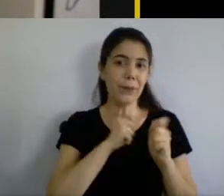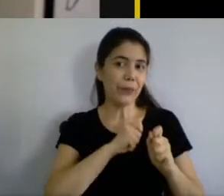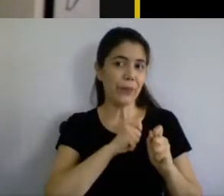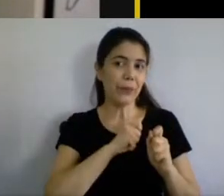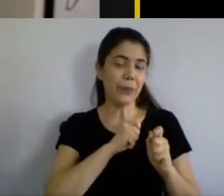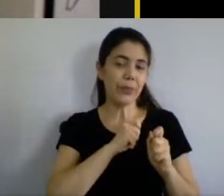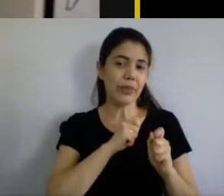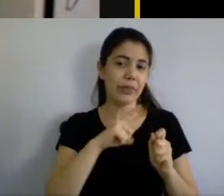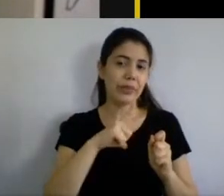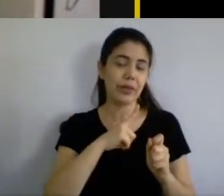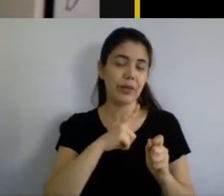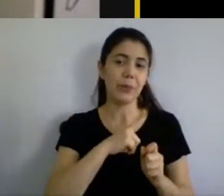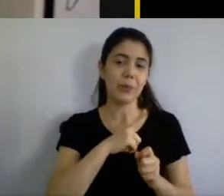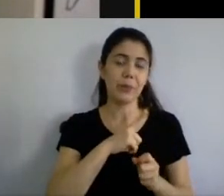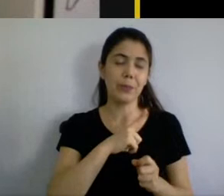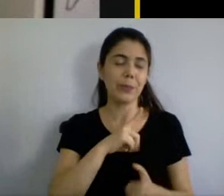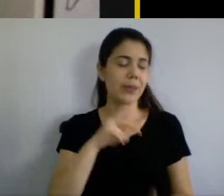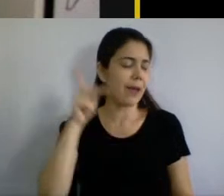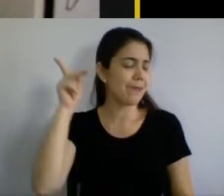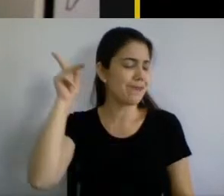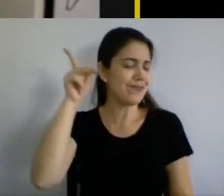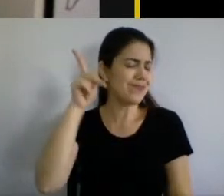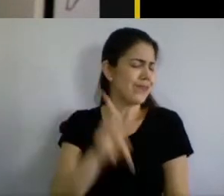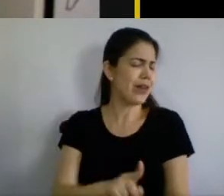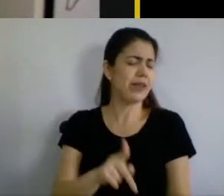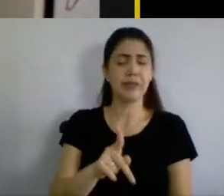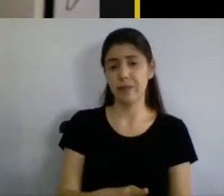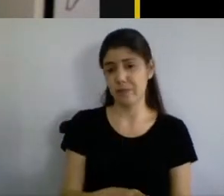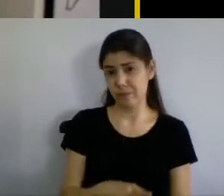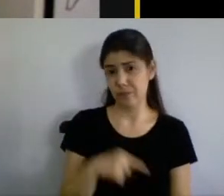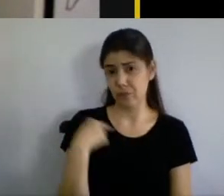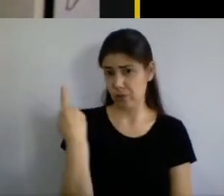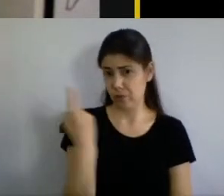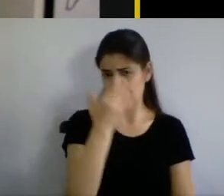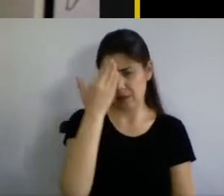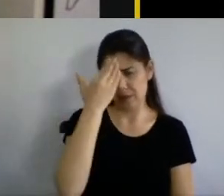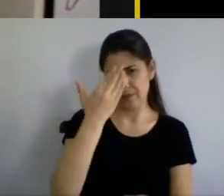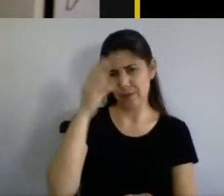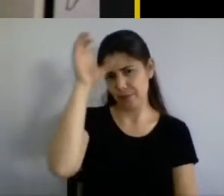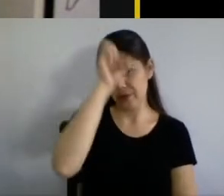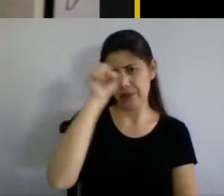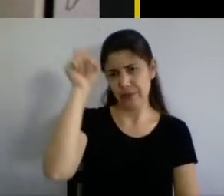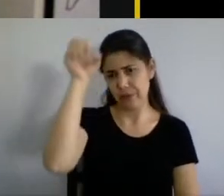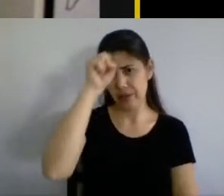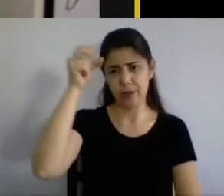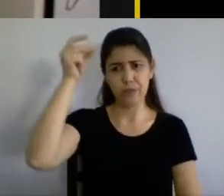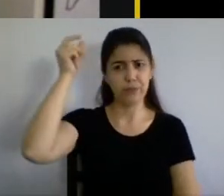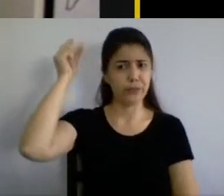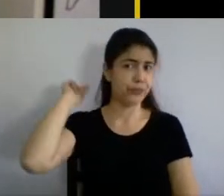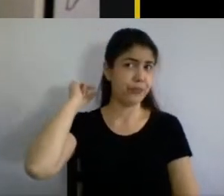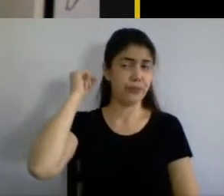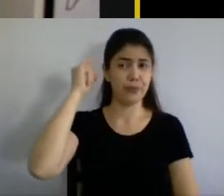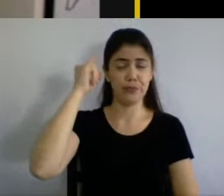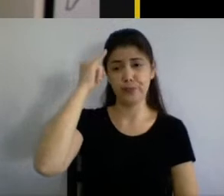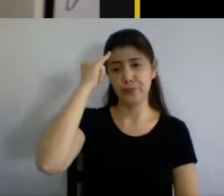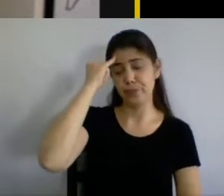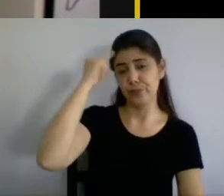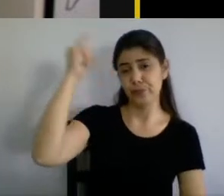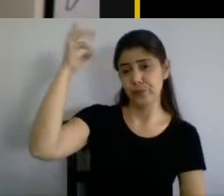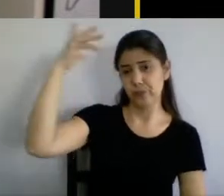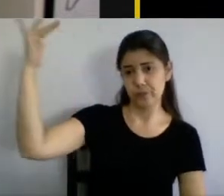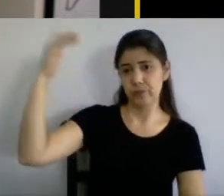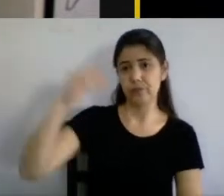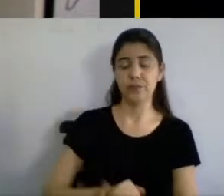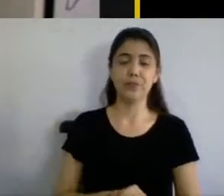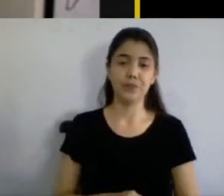A gente aprendeu que isso é ideologia. A gente aprendeu há muito tempo. Então, nesse sentido, eu diria também que